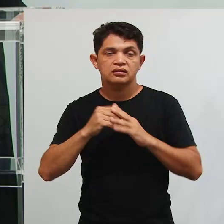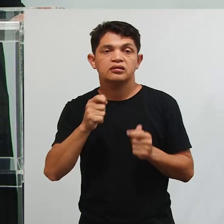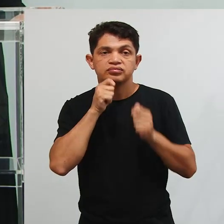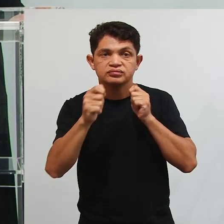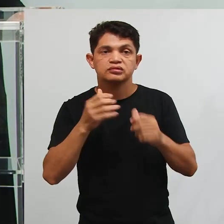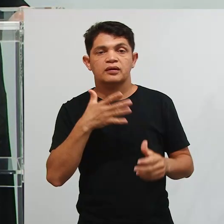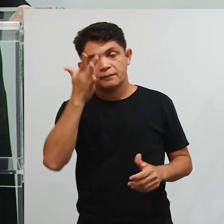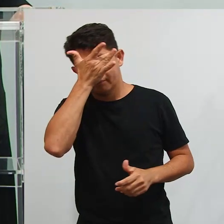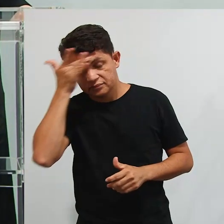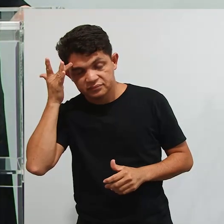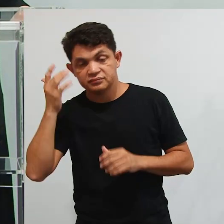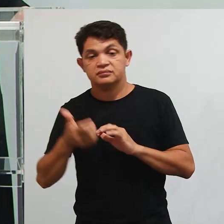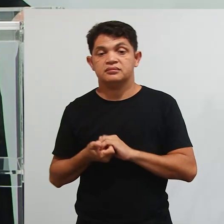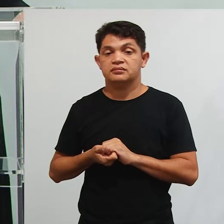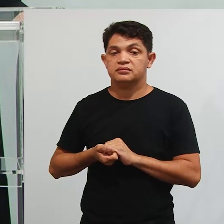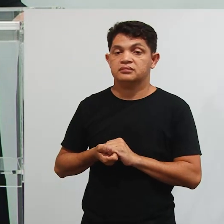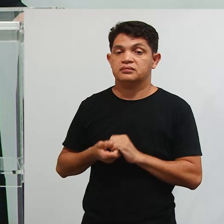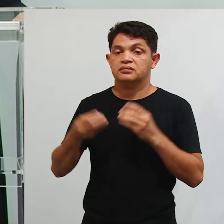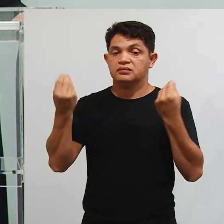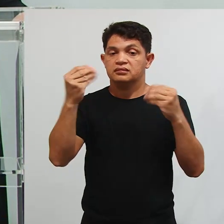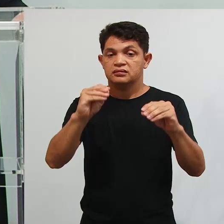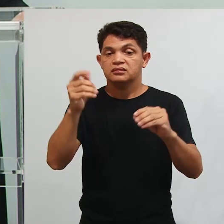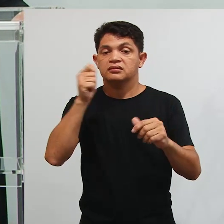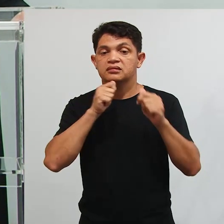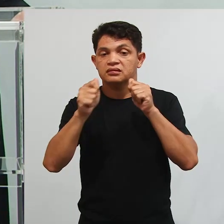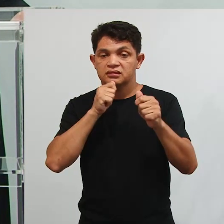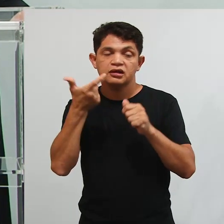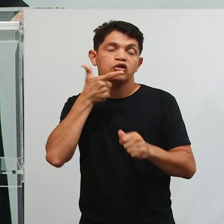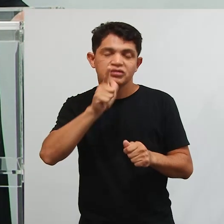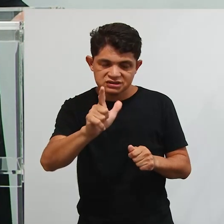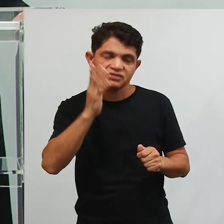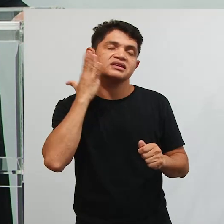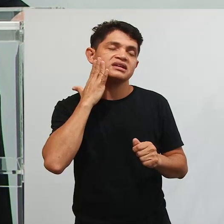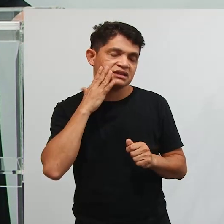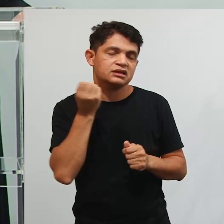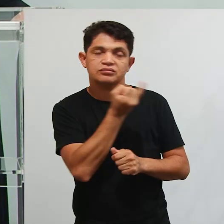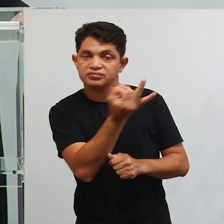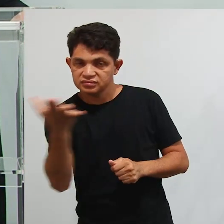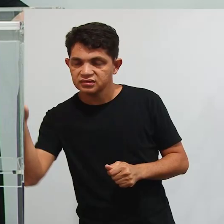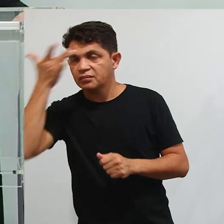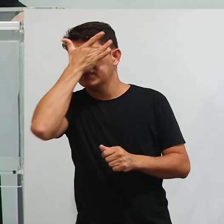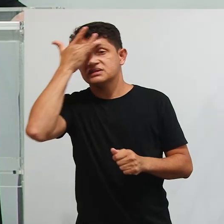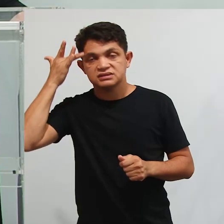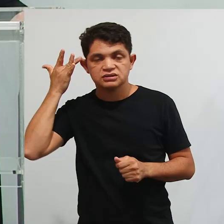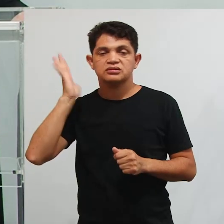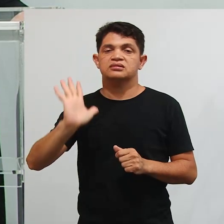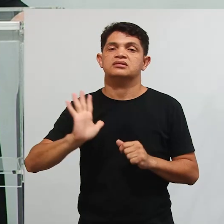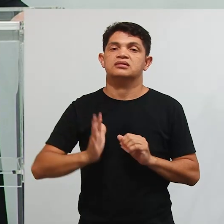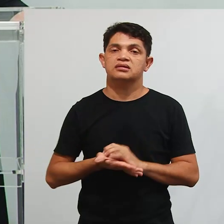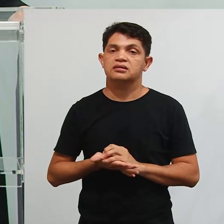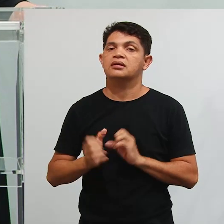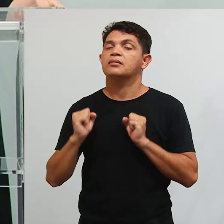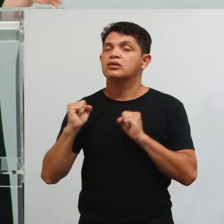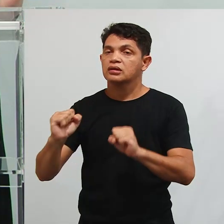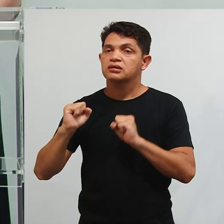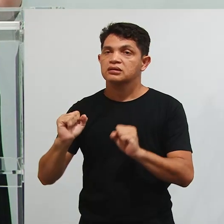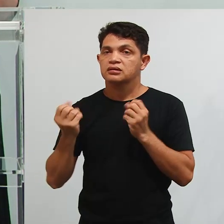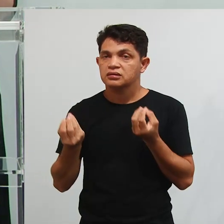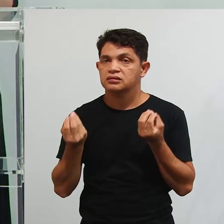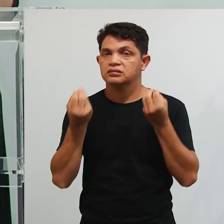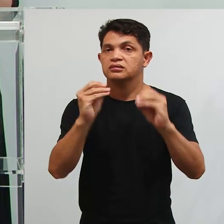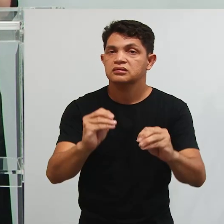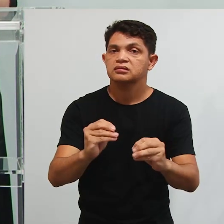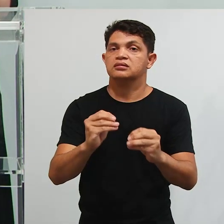profundidade alguém só que o a entrevista em profundidade você não consegue fazer com todas as pessoas né então você pode